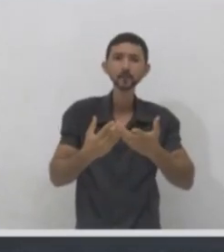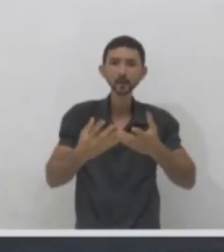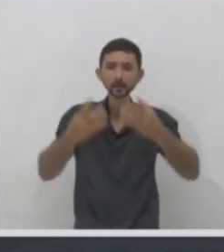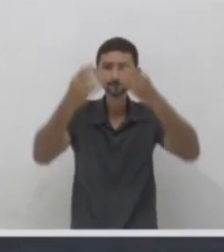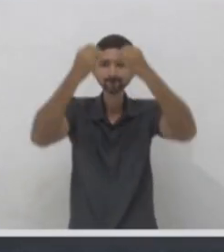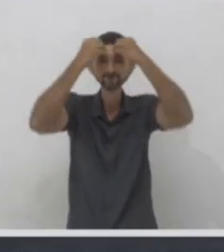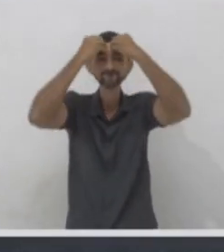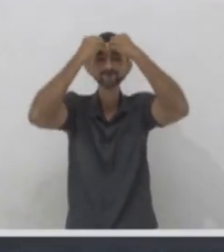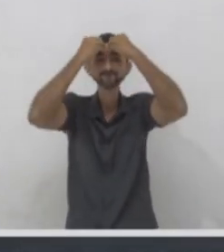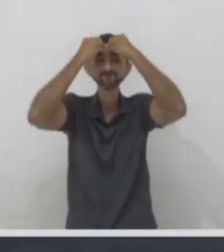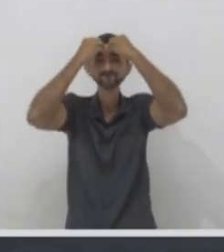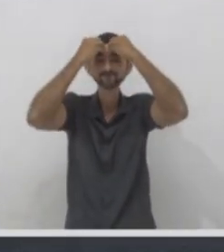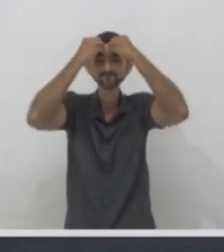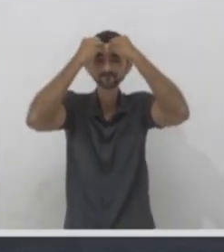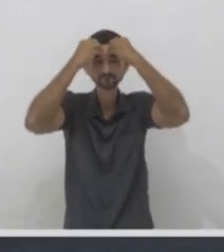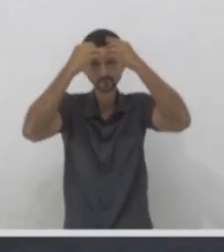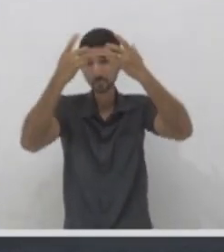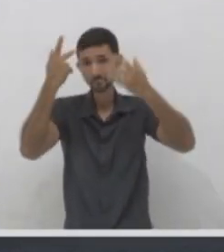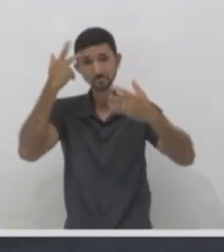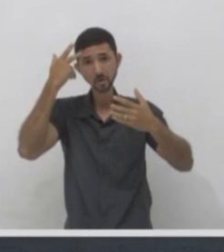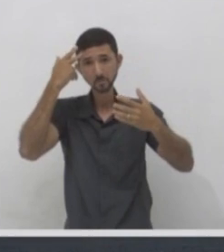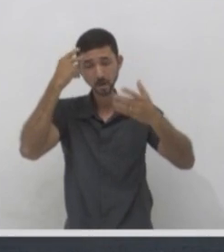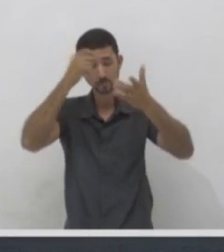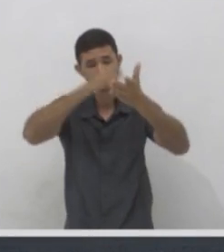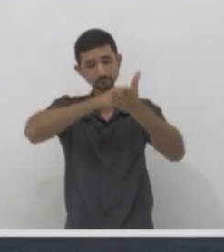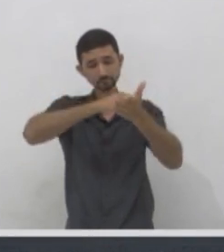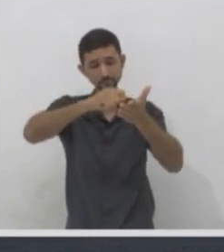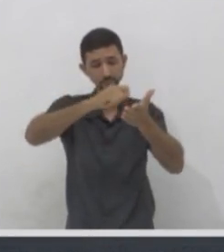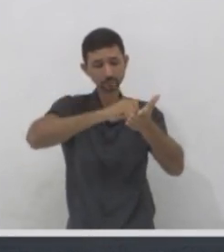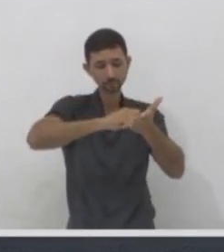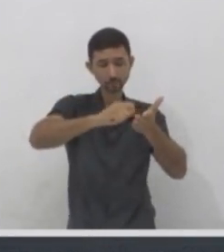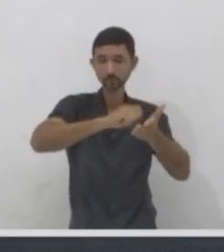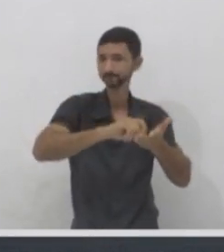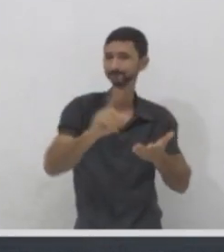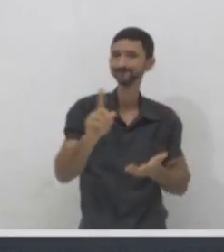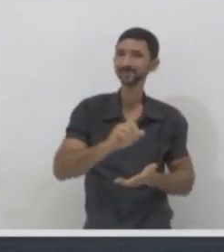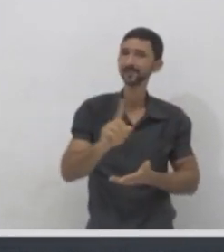cabeça dele, então para ele está tranquilo, o que ele escreve é suficiente.